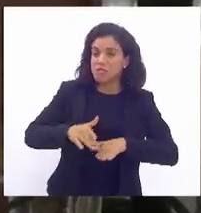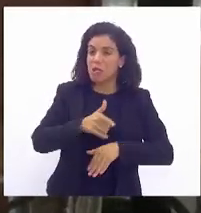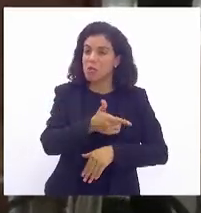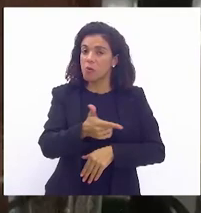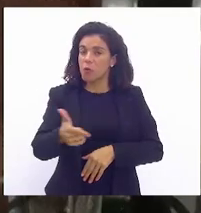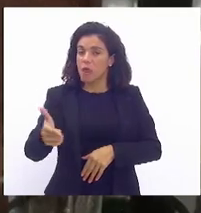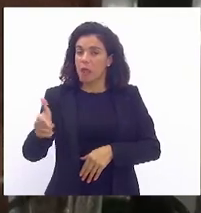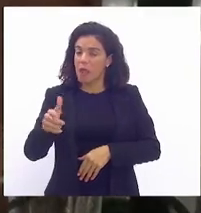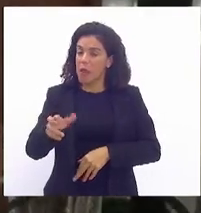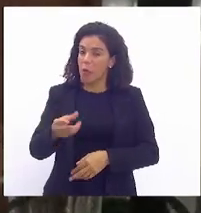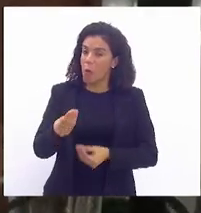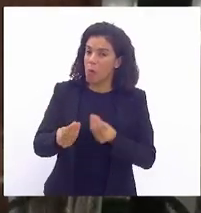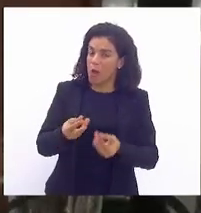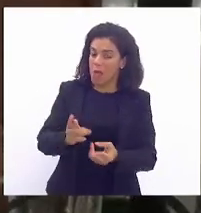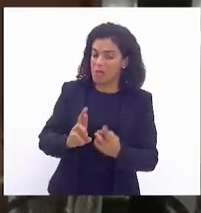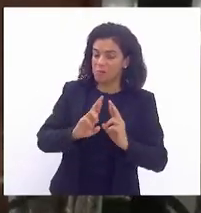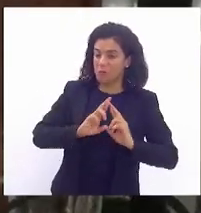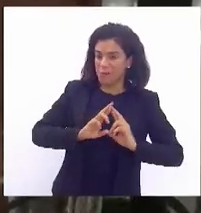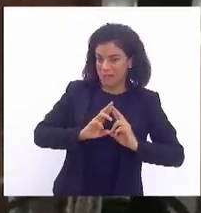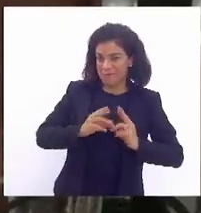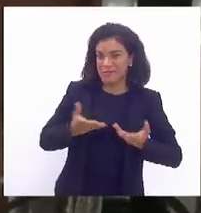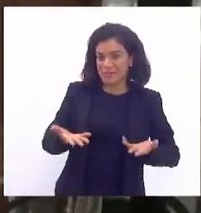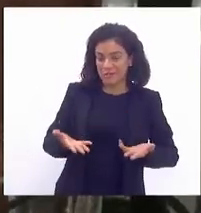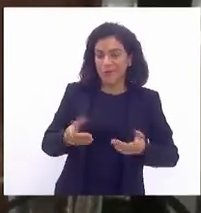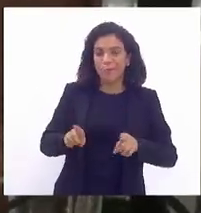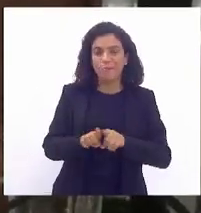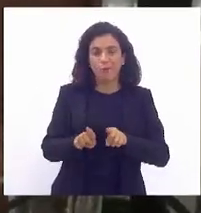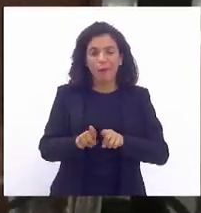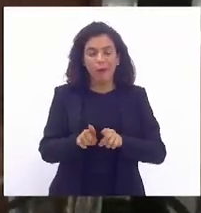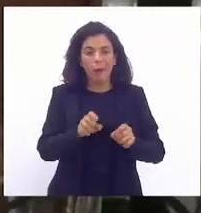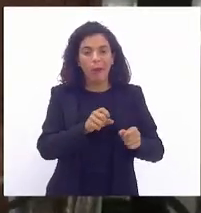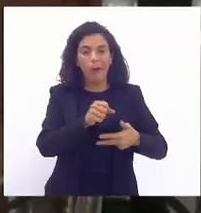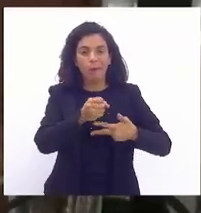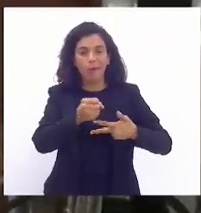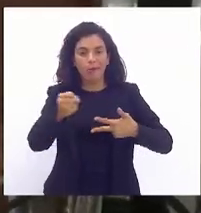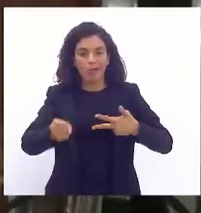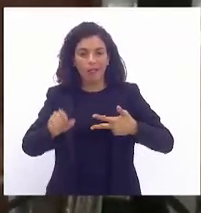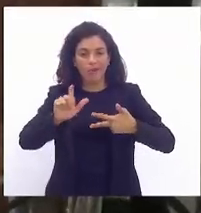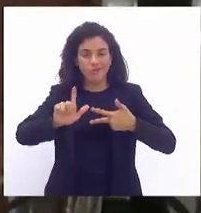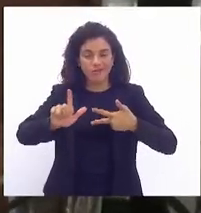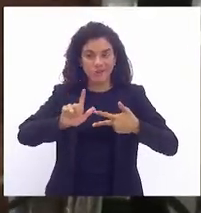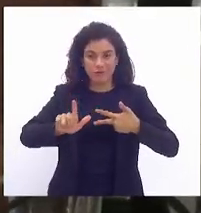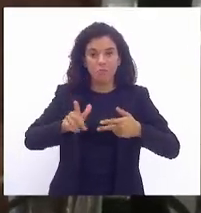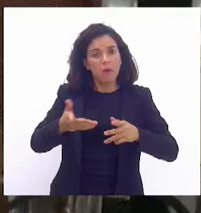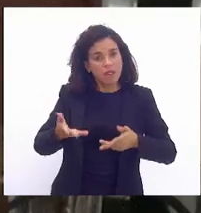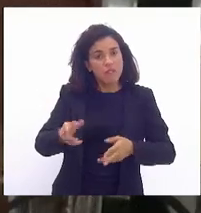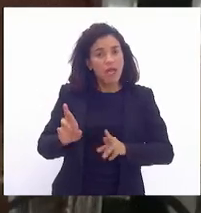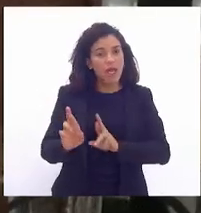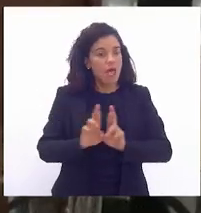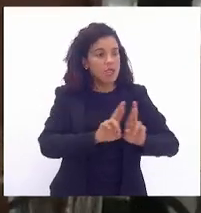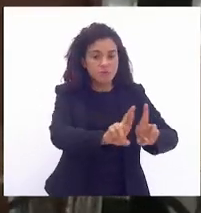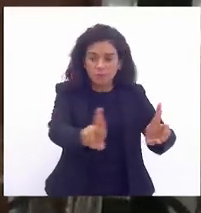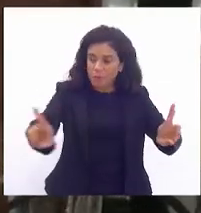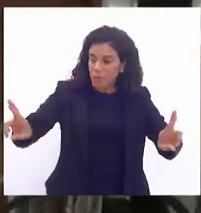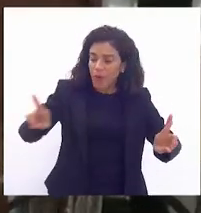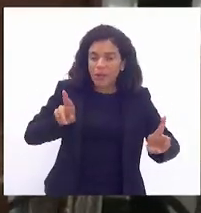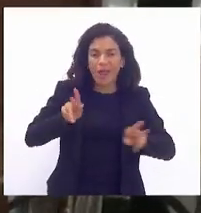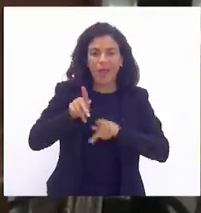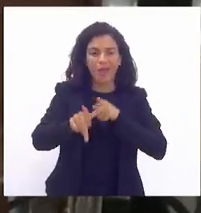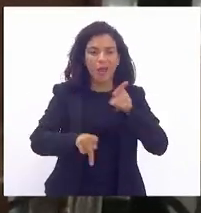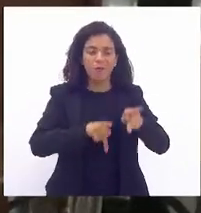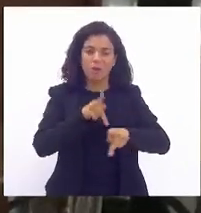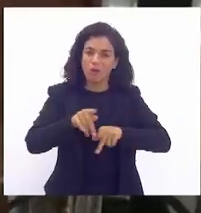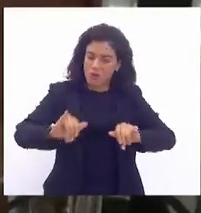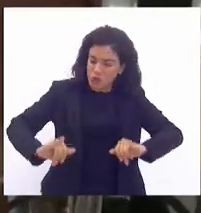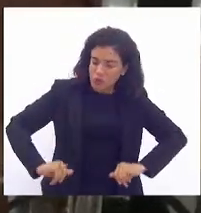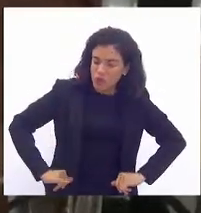responder a nós, legislativo municipal, mas respondem, respondam a população que vem sofrendo